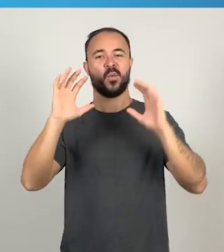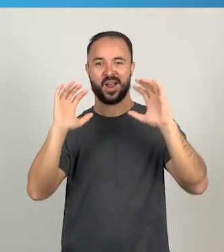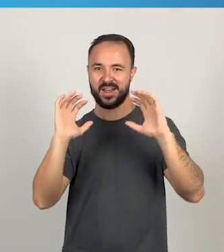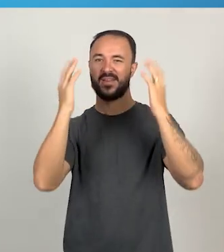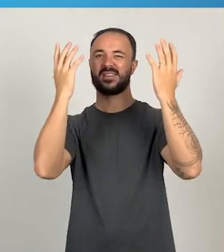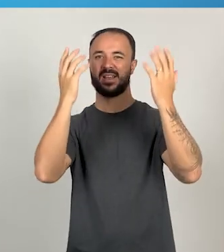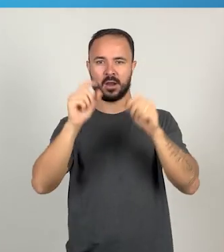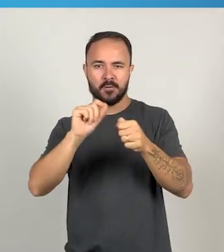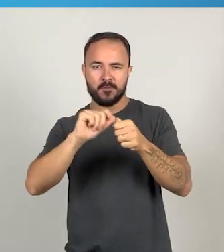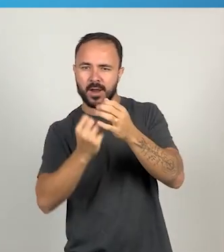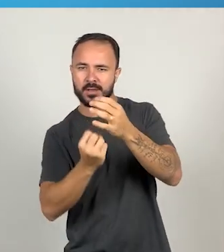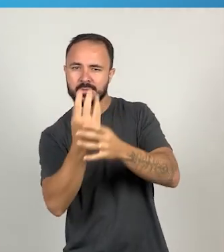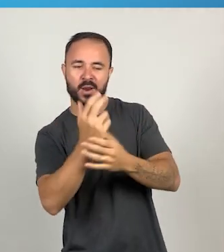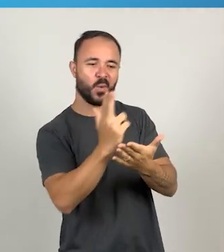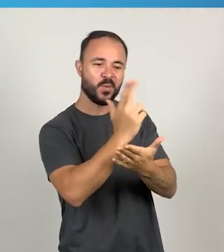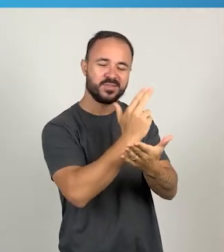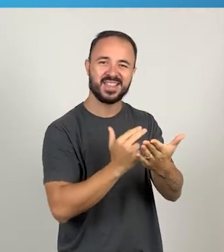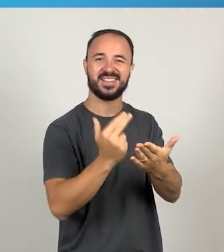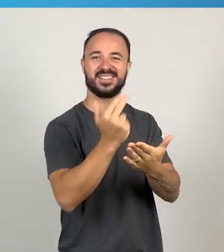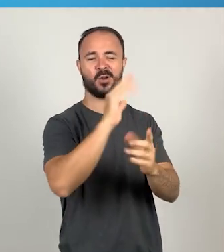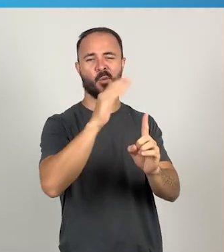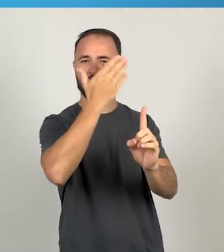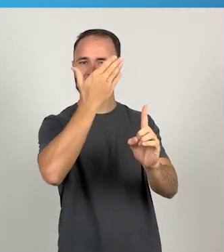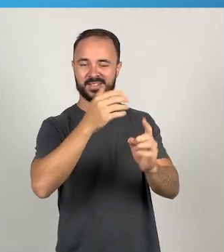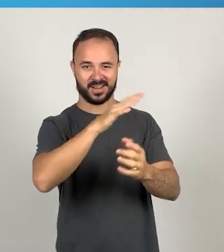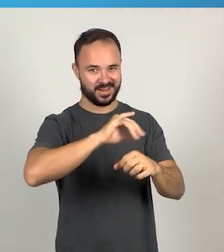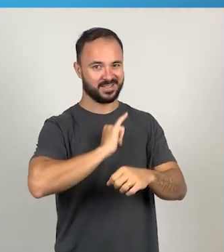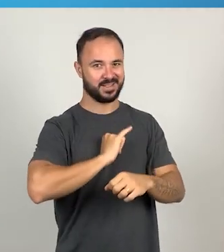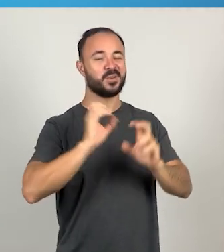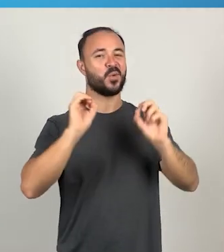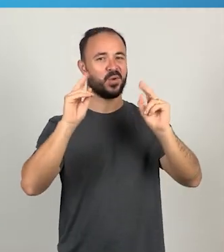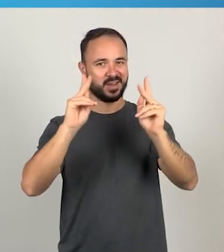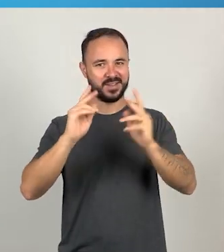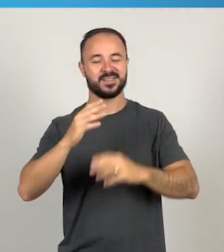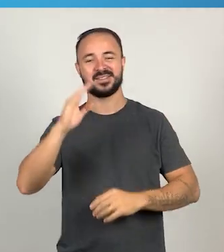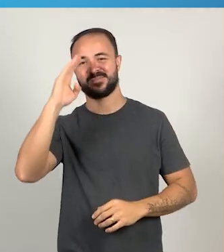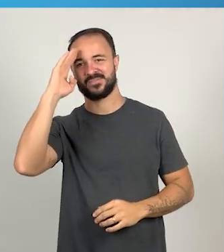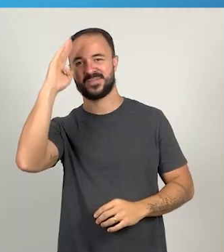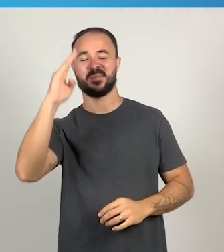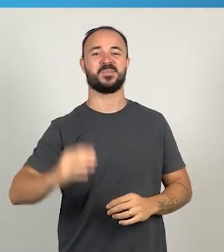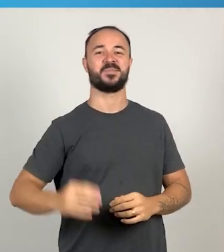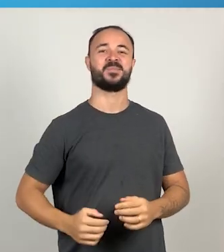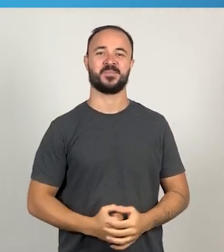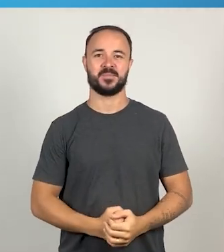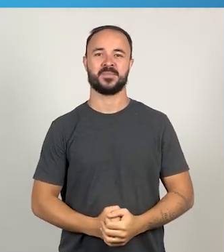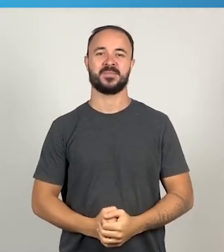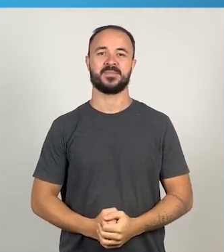desenho lindo e homenageie a nossa cidade. Não sai daí, até a próxima aula.